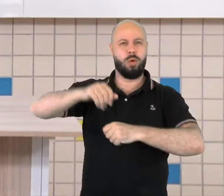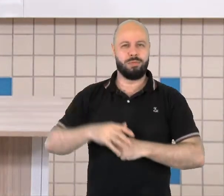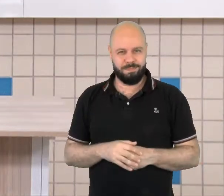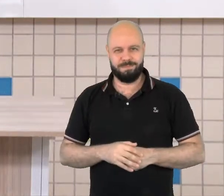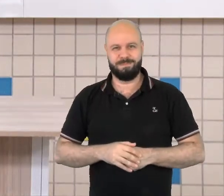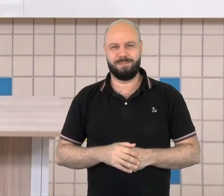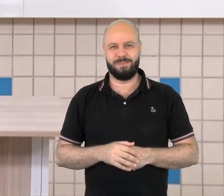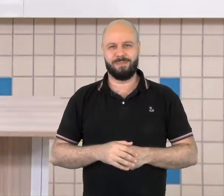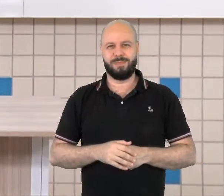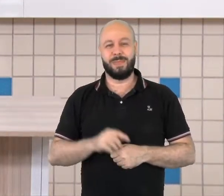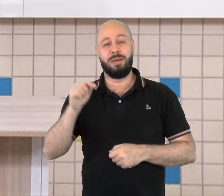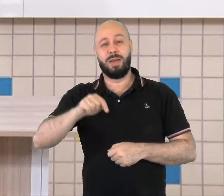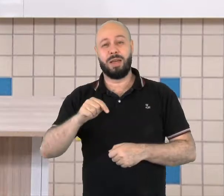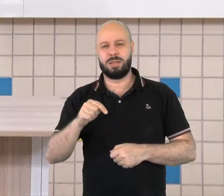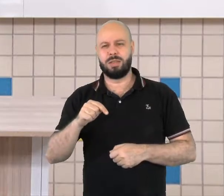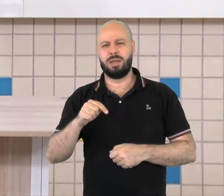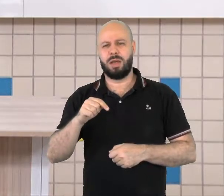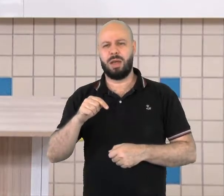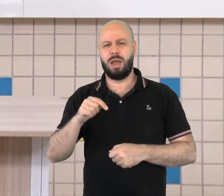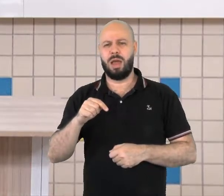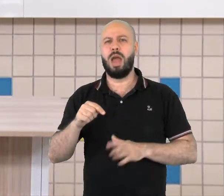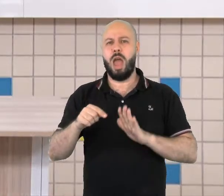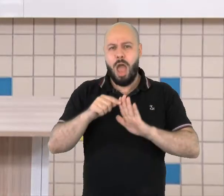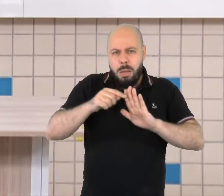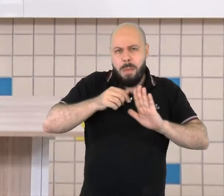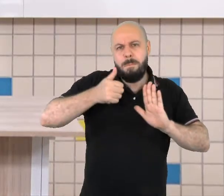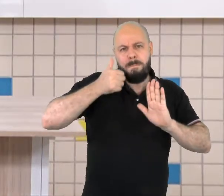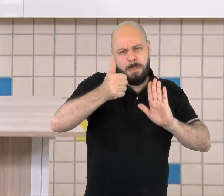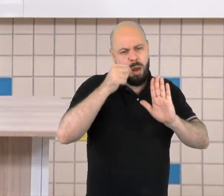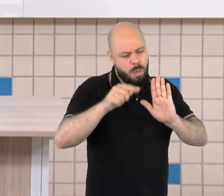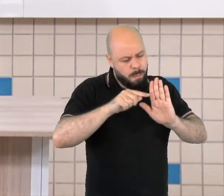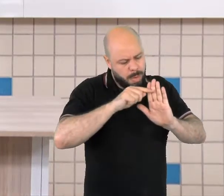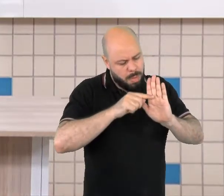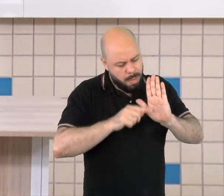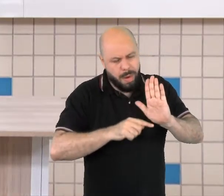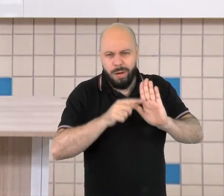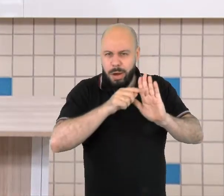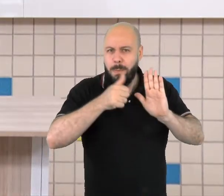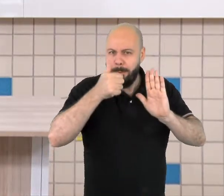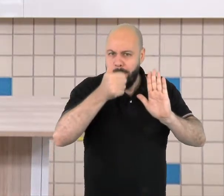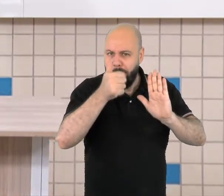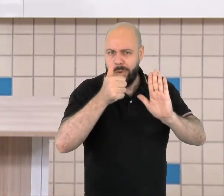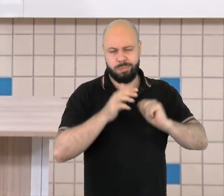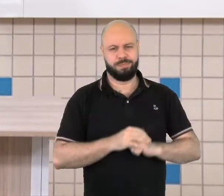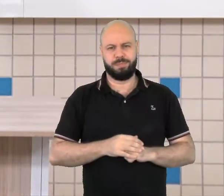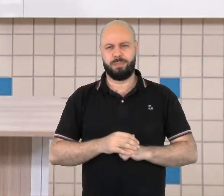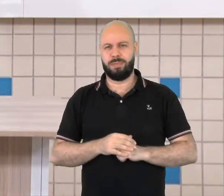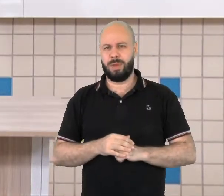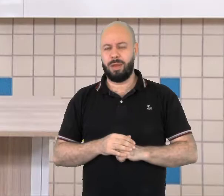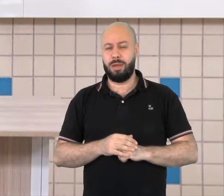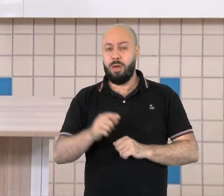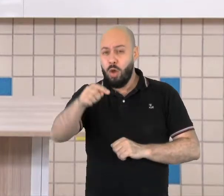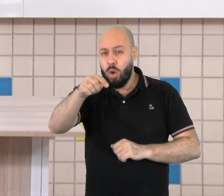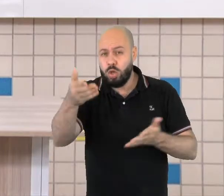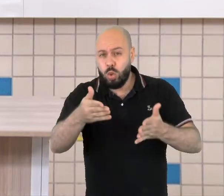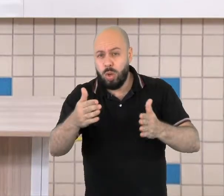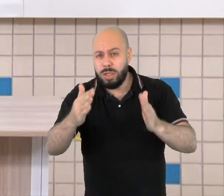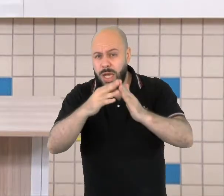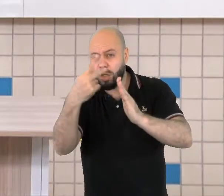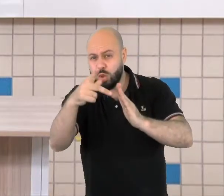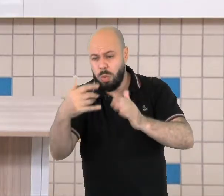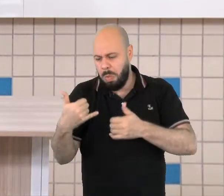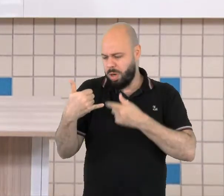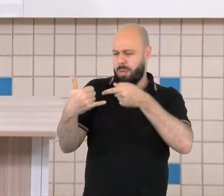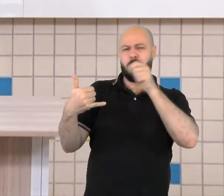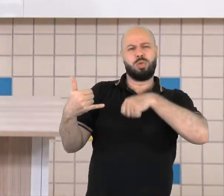Isso são pontos hiper mega bons da globalização. Hoje aí, na sua casa, com o seu celular, você